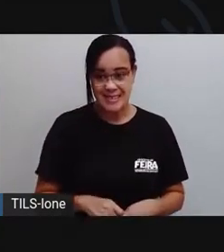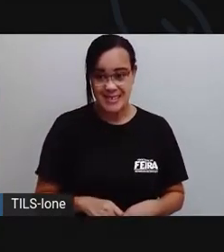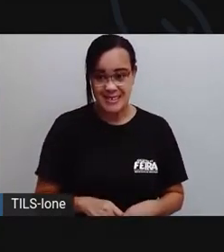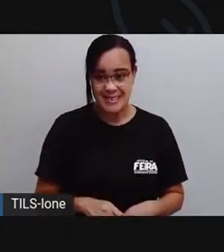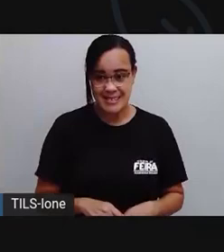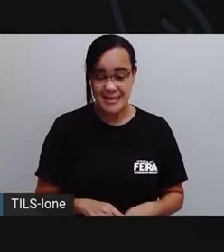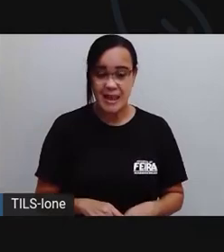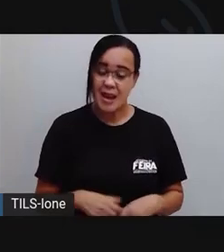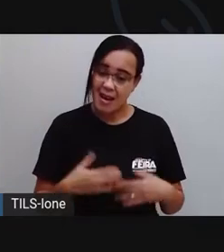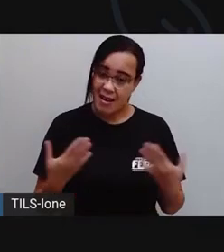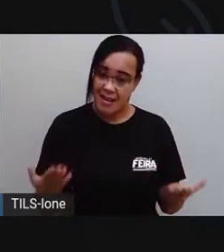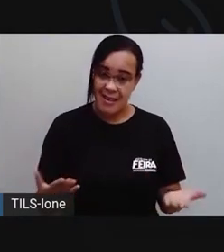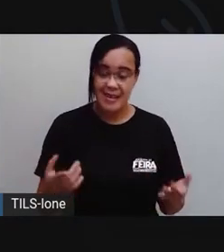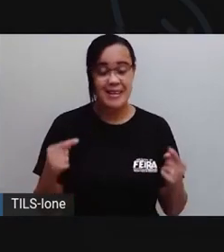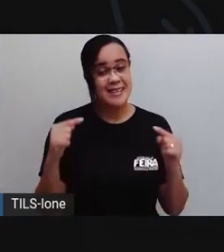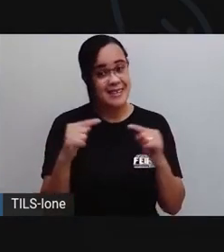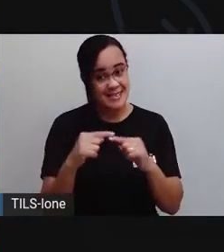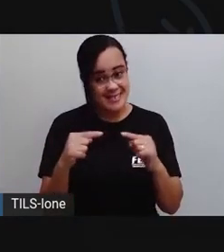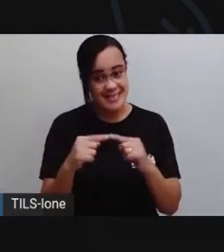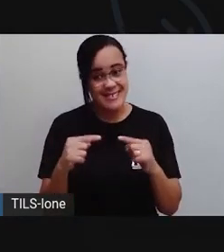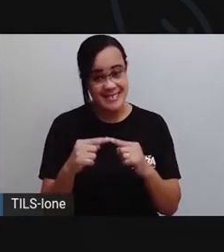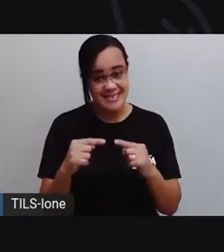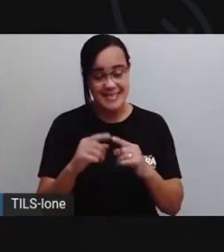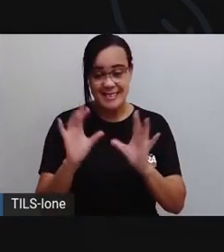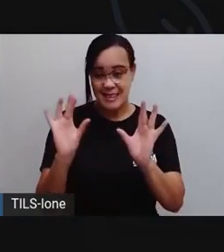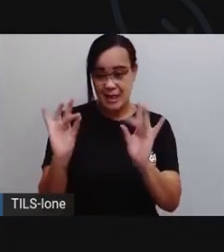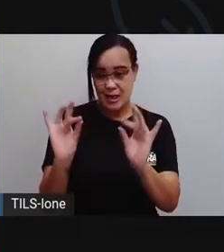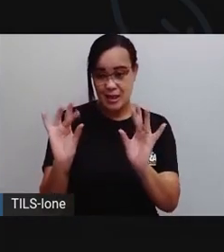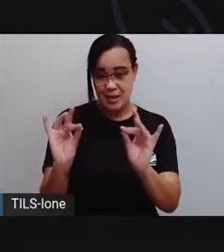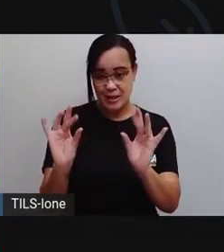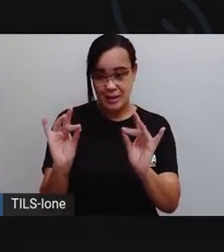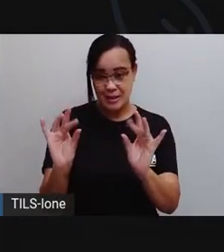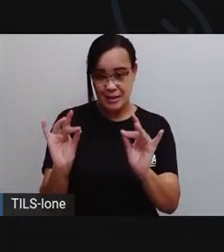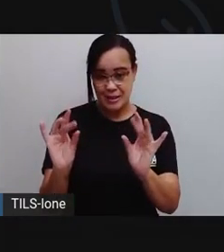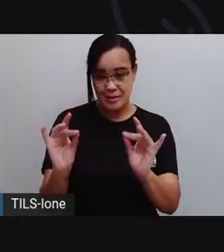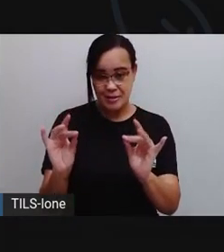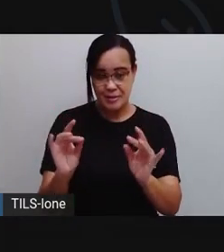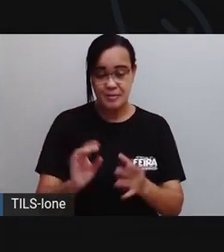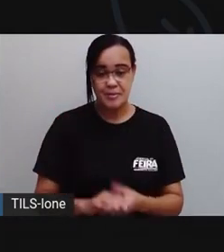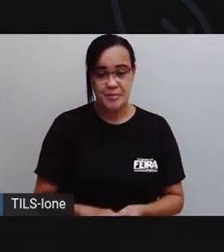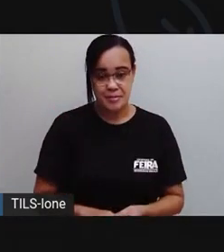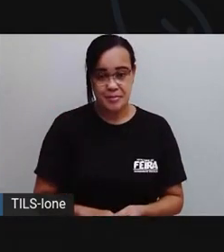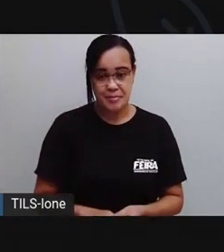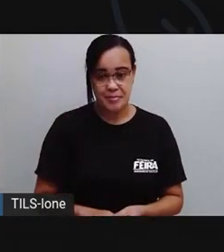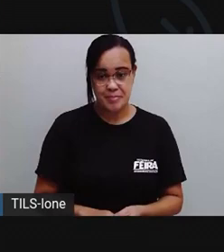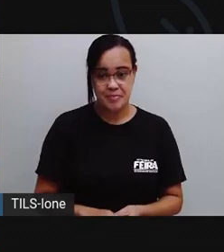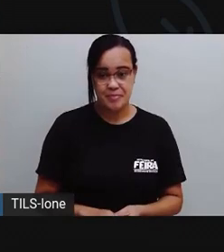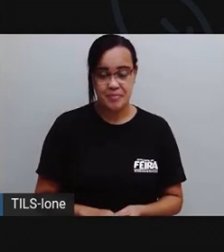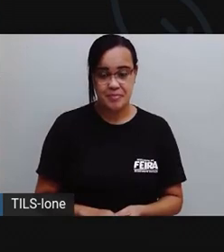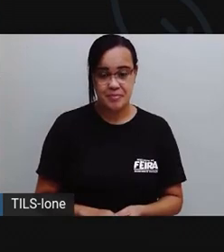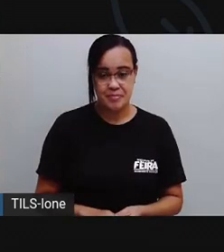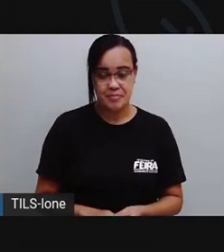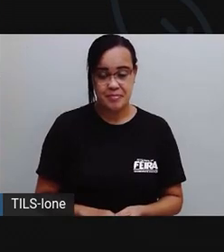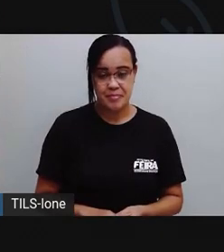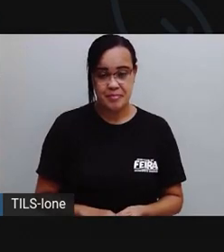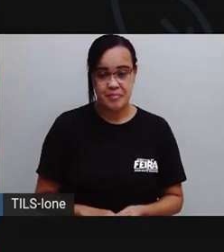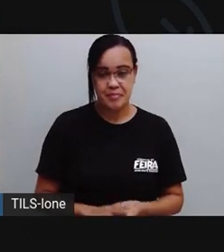né? Então, essa cola aqui, ela cola, ó, ela cola, deixa eu ver